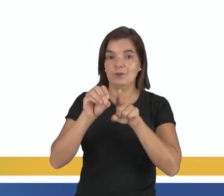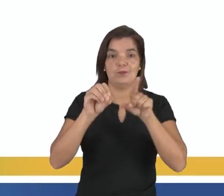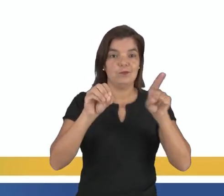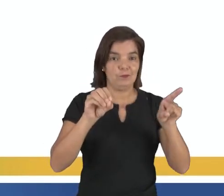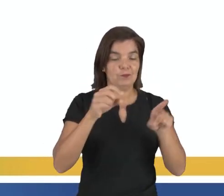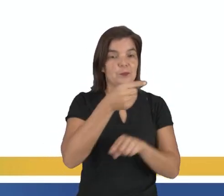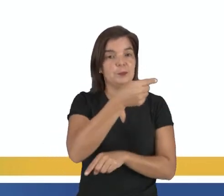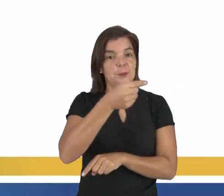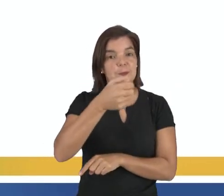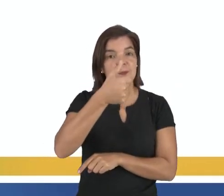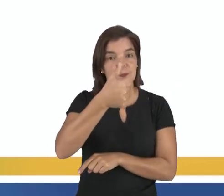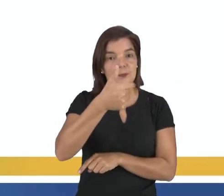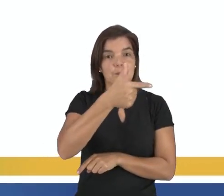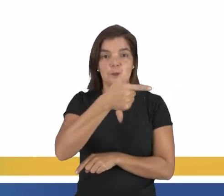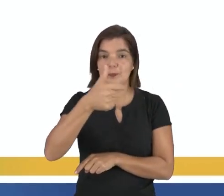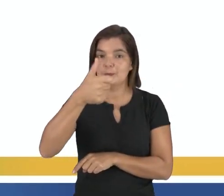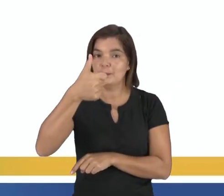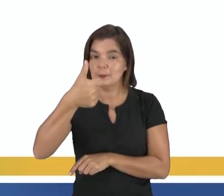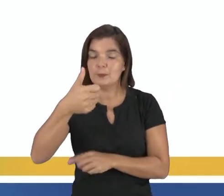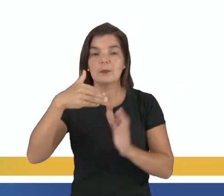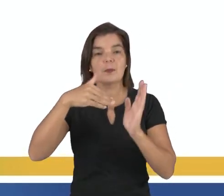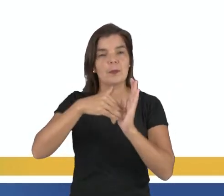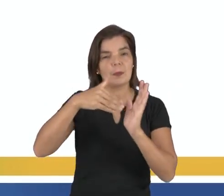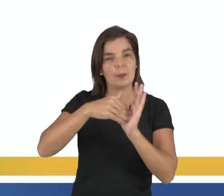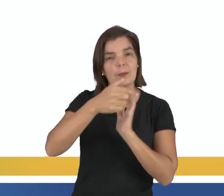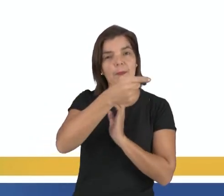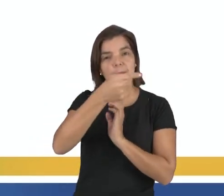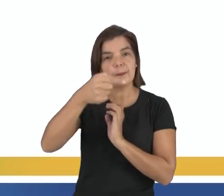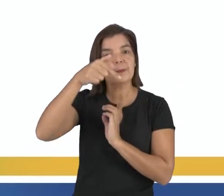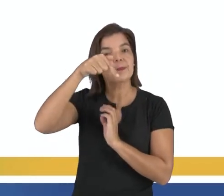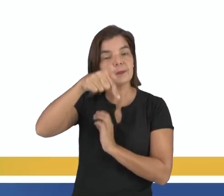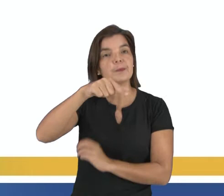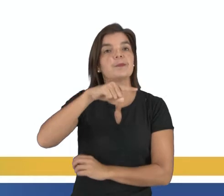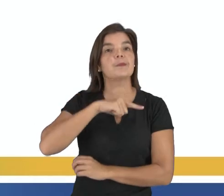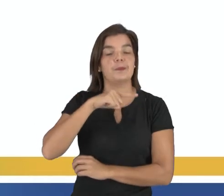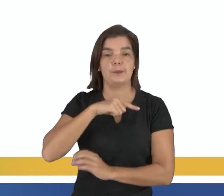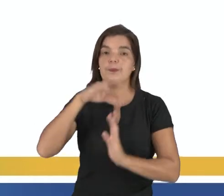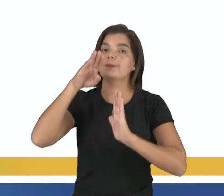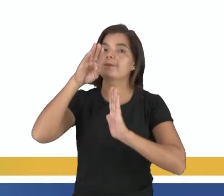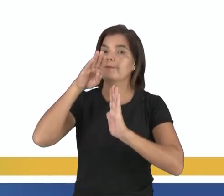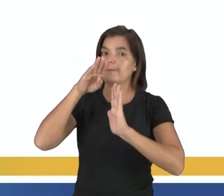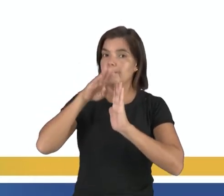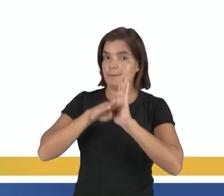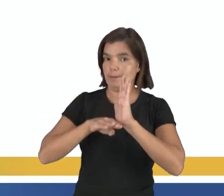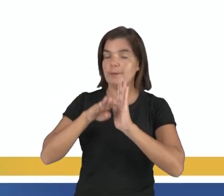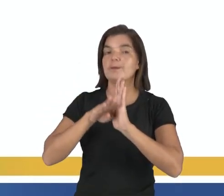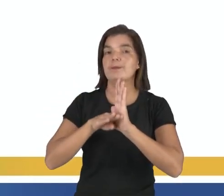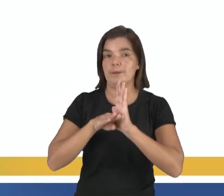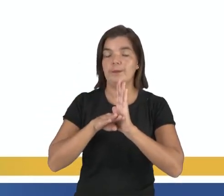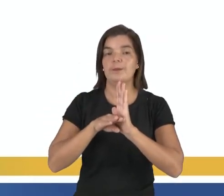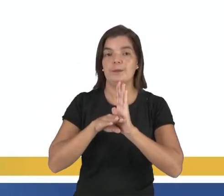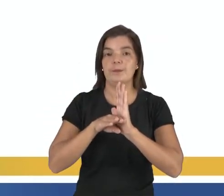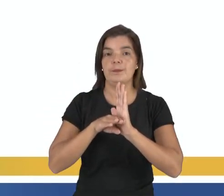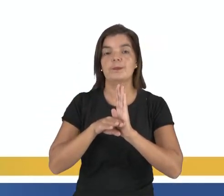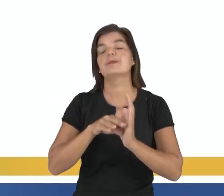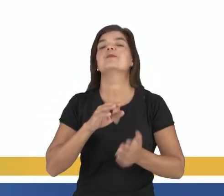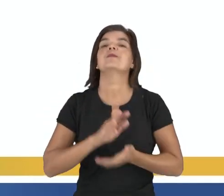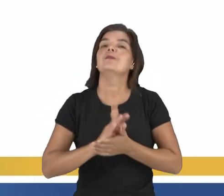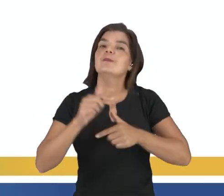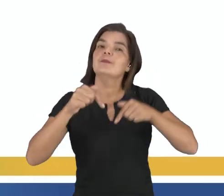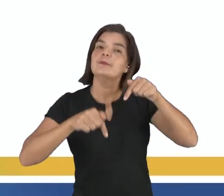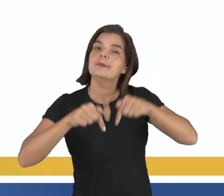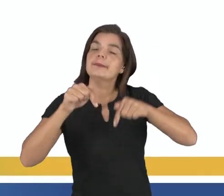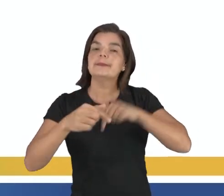menos 1, menos 2, até o menos 7, nós temos a redução da espécie química que vai